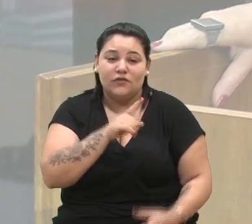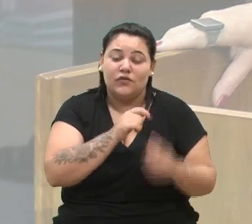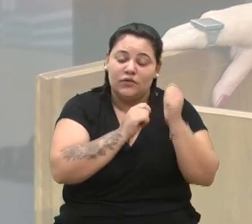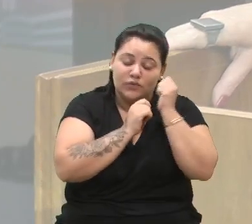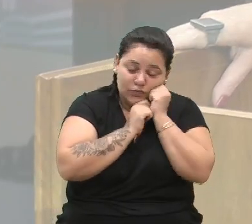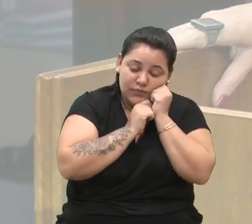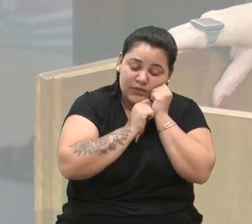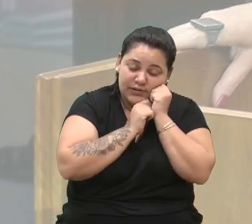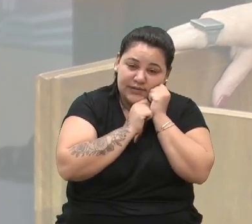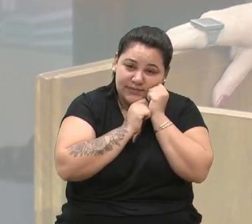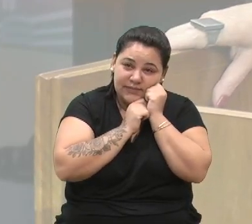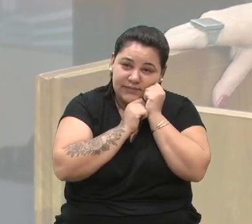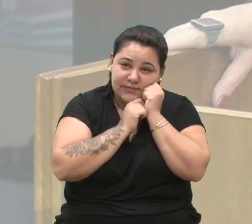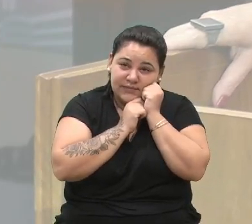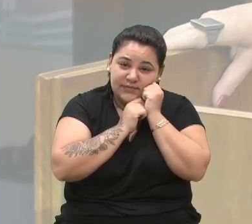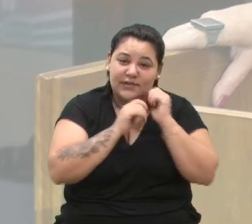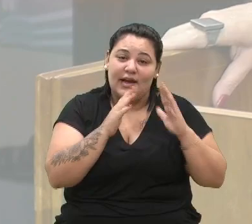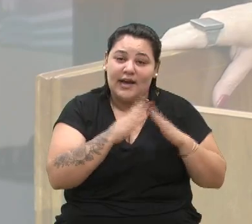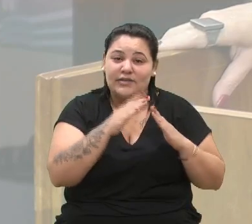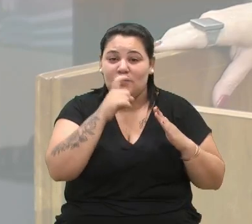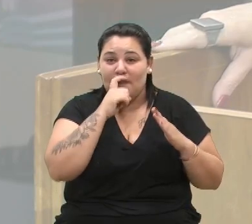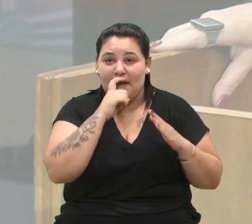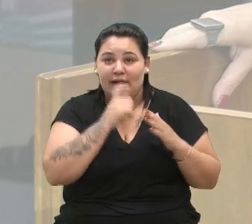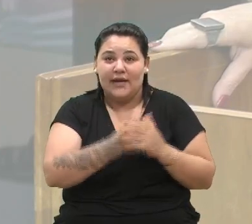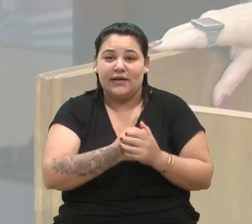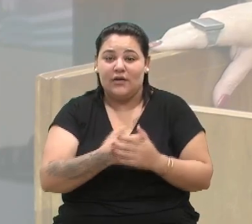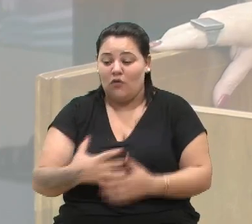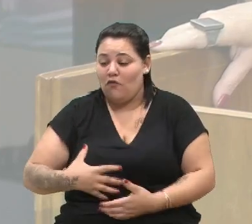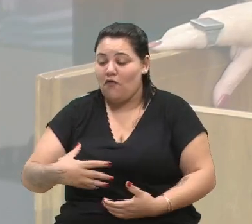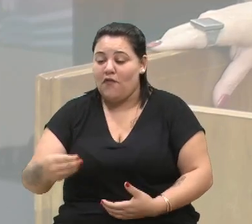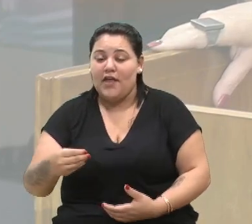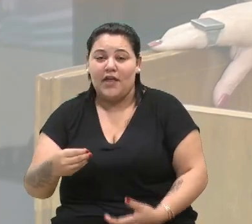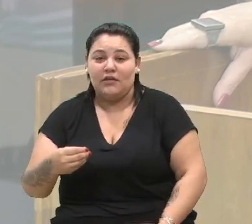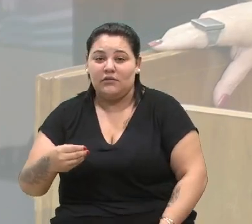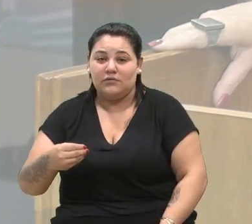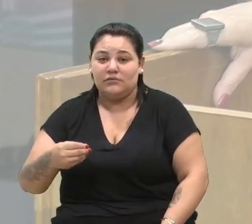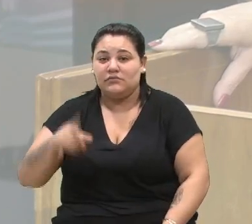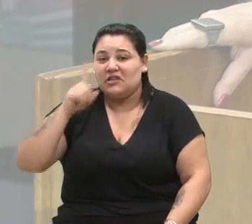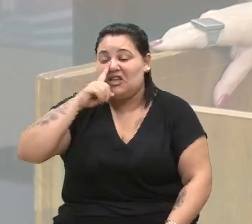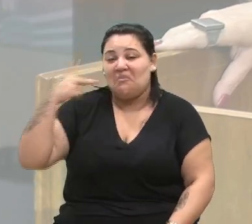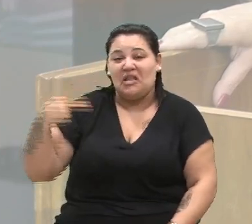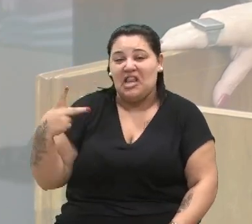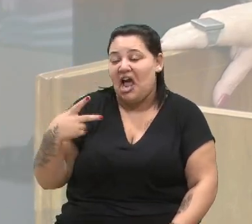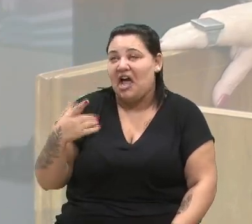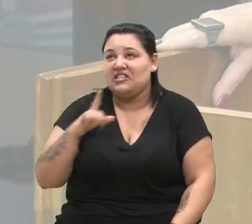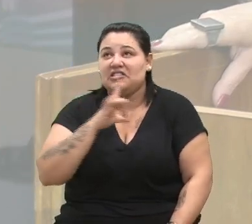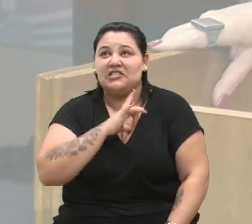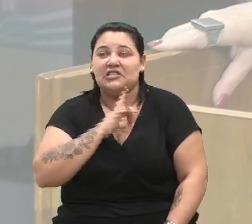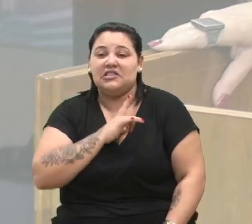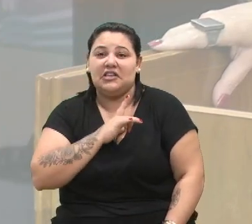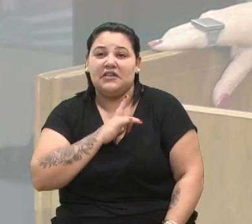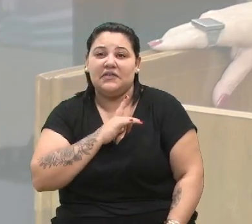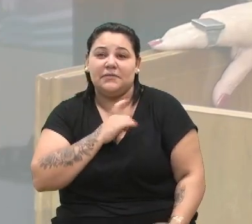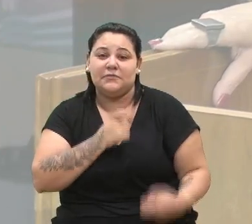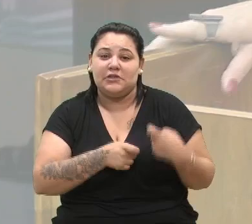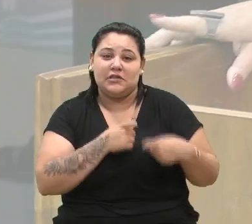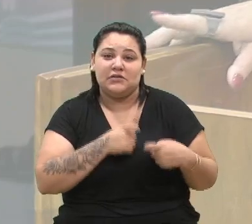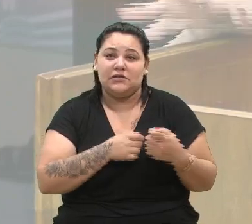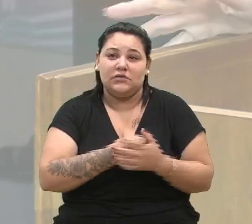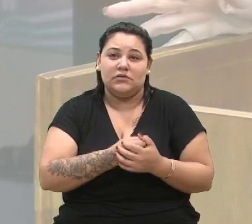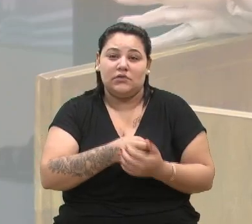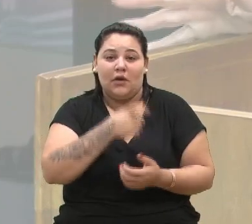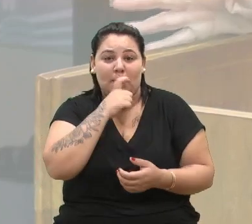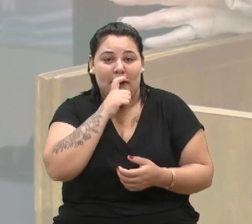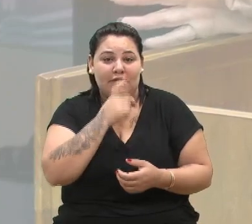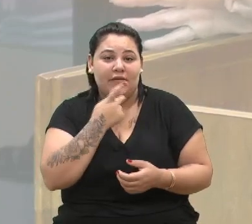do pai e o filho da madrasta teve um certo ato com a guria e o pai disse assim: sim, mas